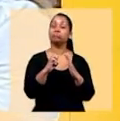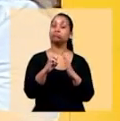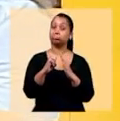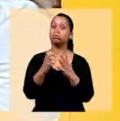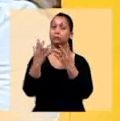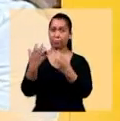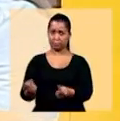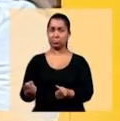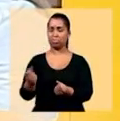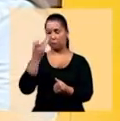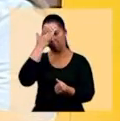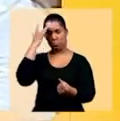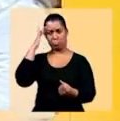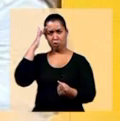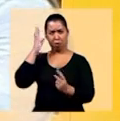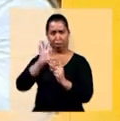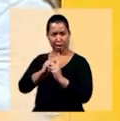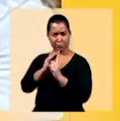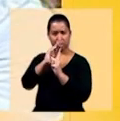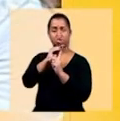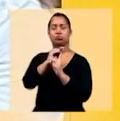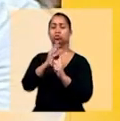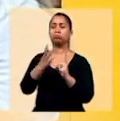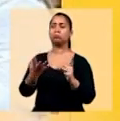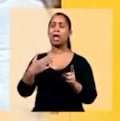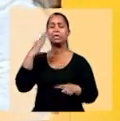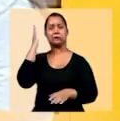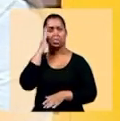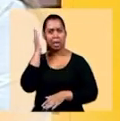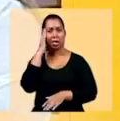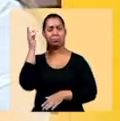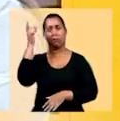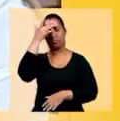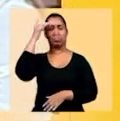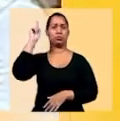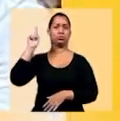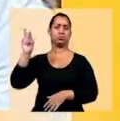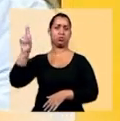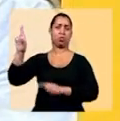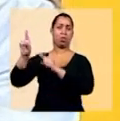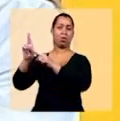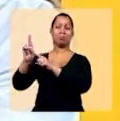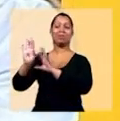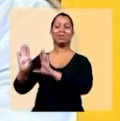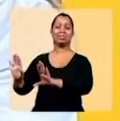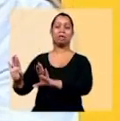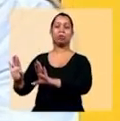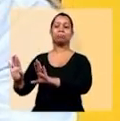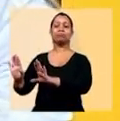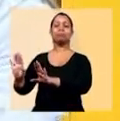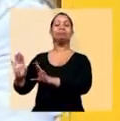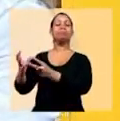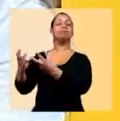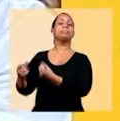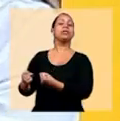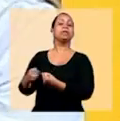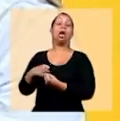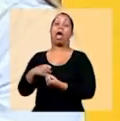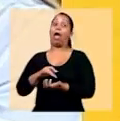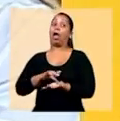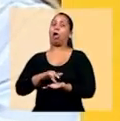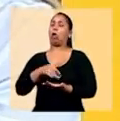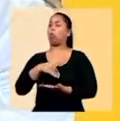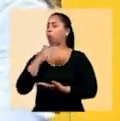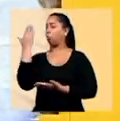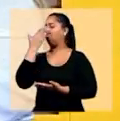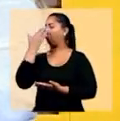assediador, não é? Então, ela sabe o que acontece, sabe quem é o assediador, mas ela é conivente, né? Ela finge que não